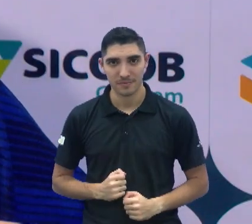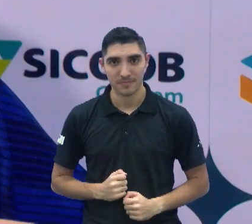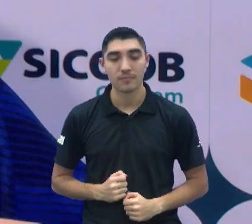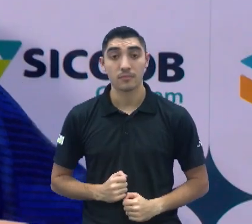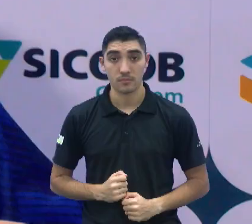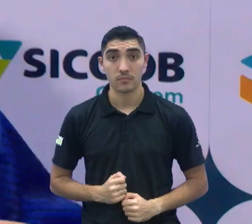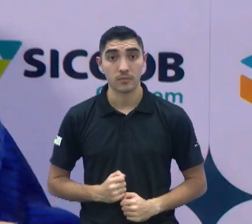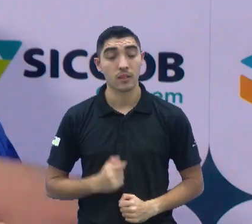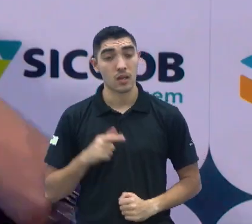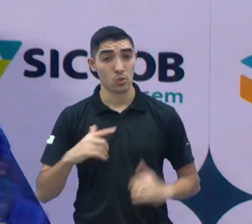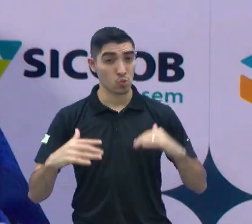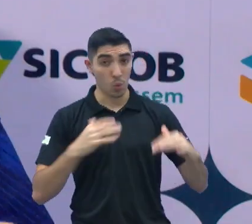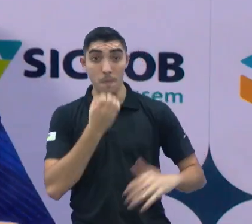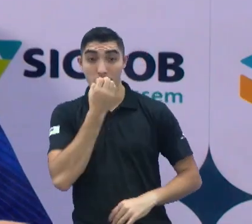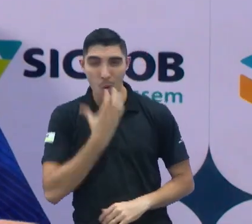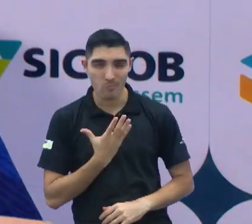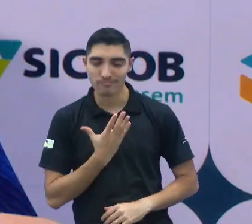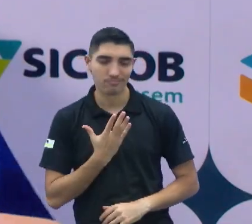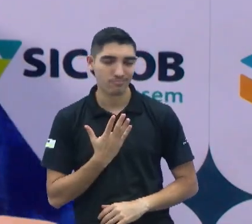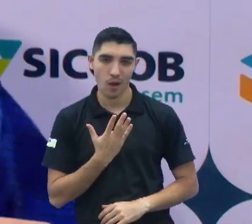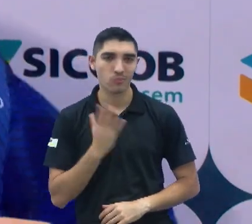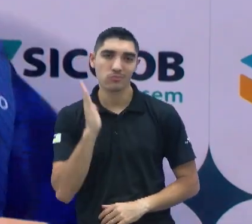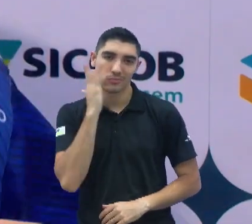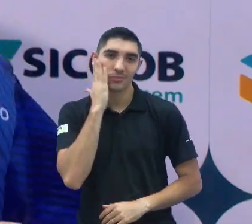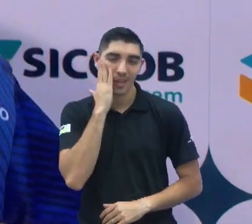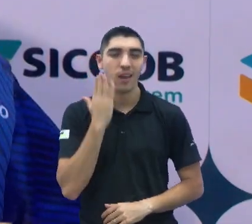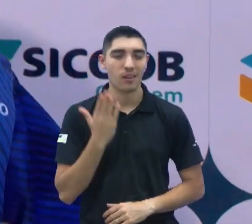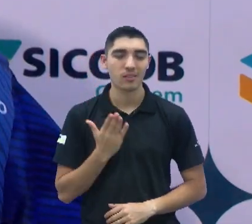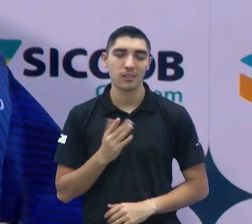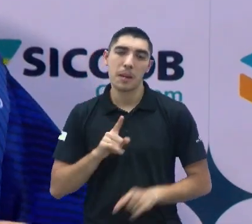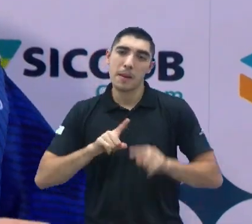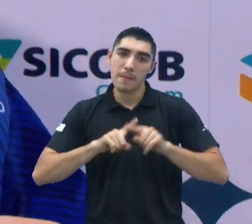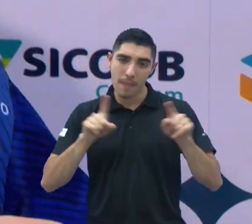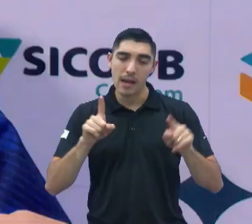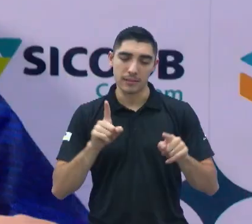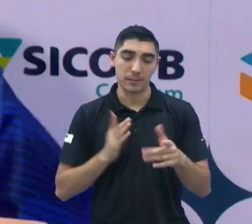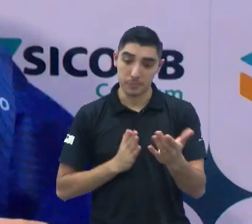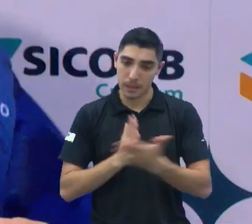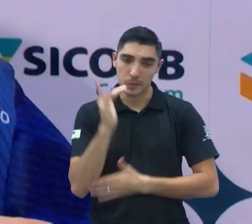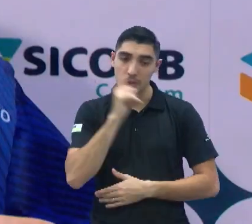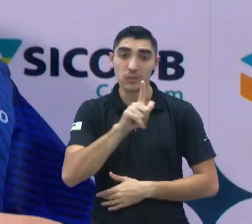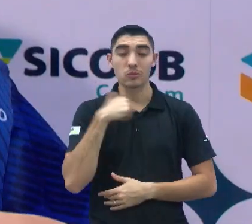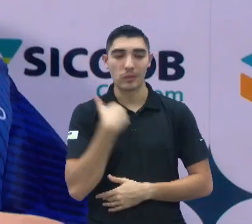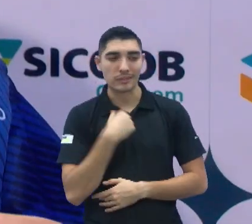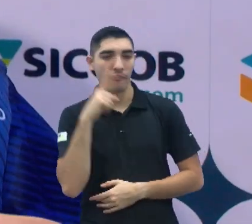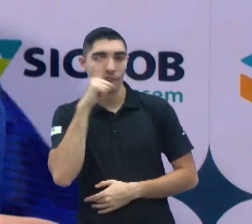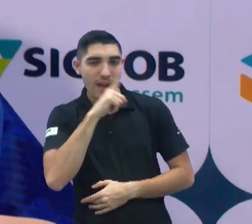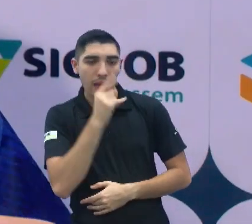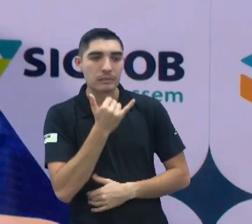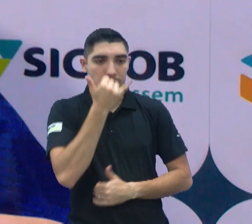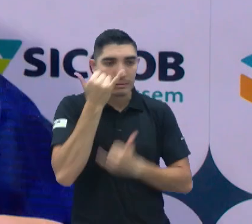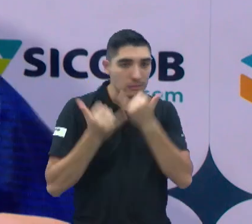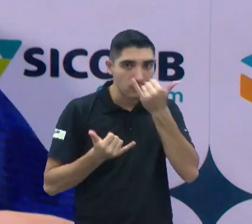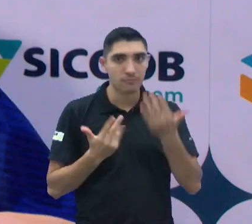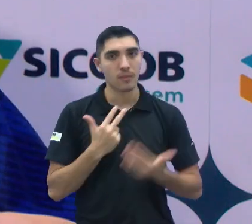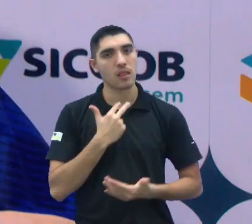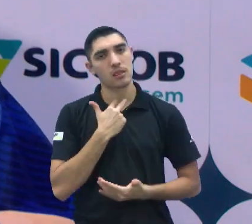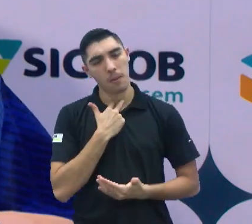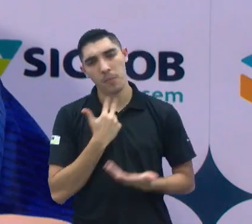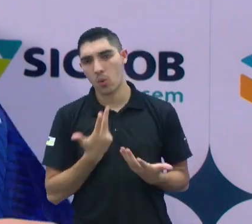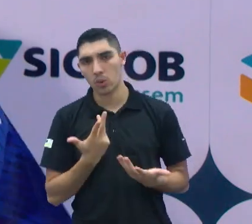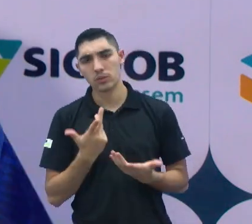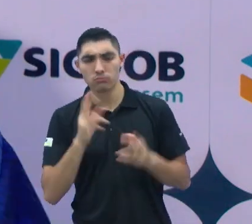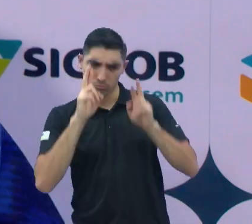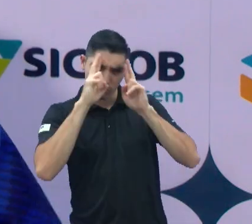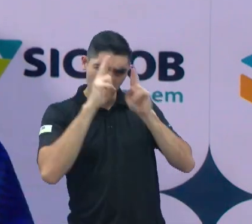fez uma partida boa, passamos, mas a gente tem que rever aí o que a gente errou. A gente não pode aceitar, com todo respeito a